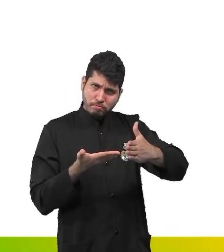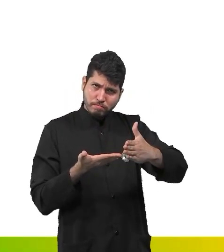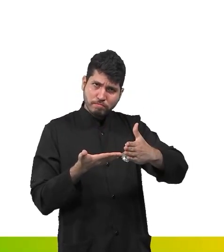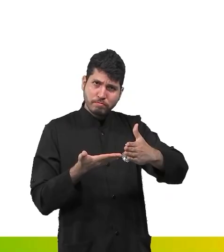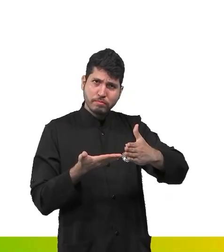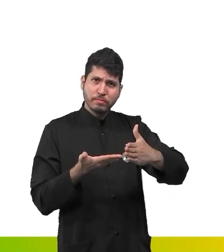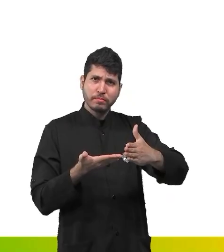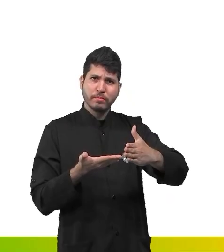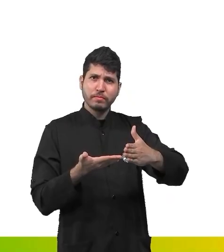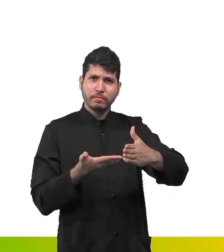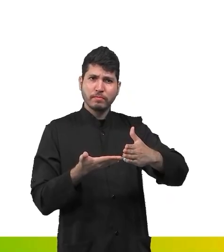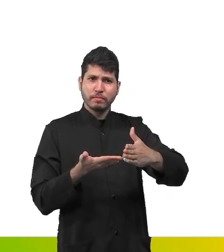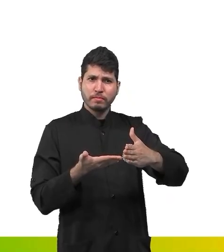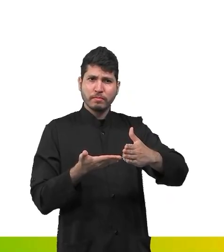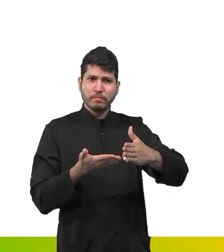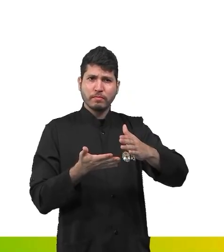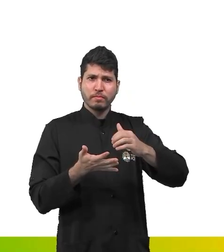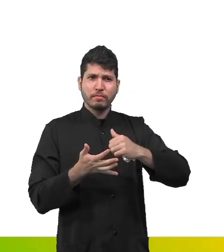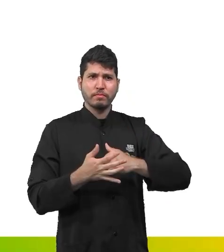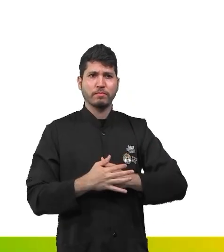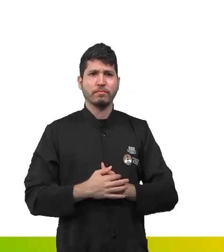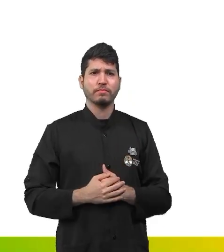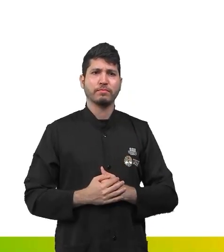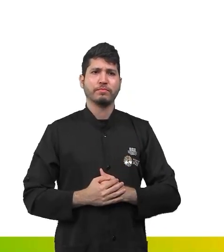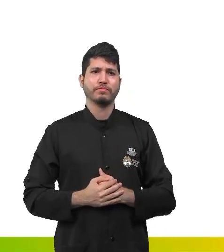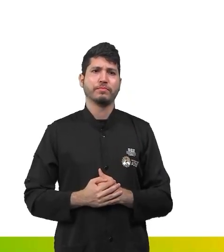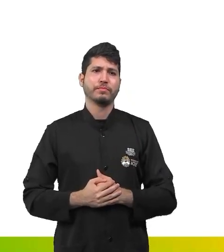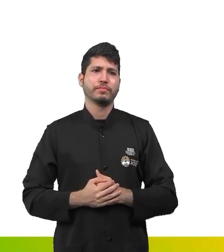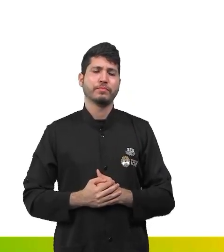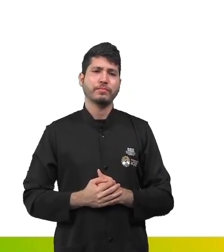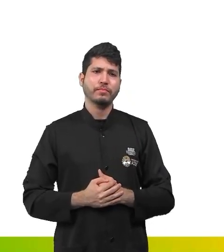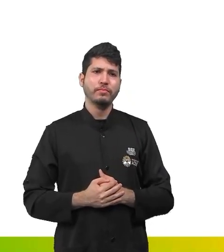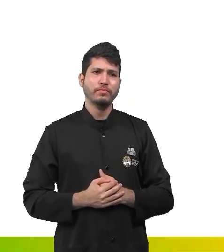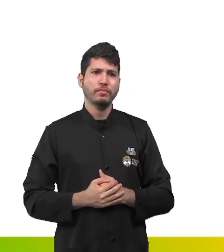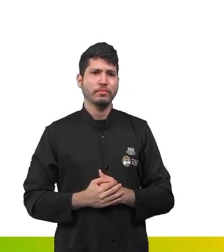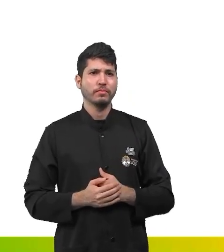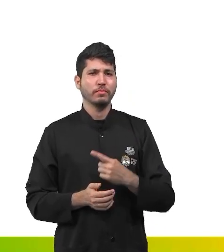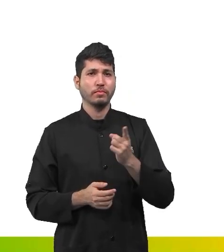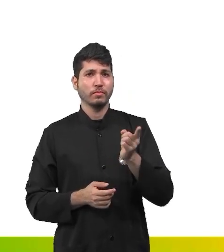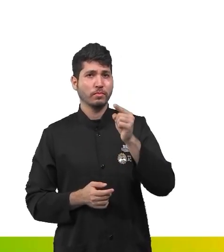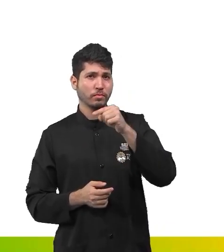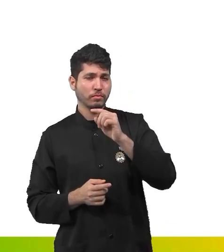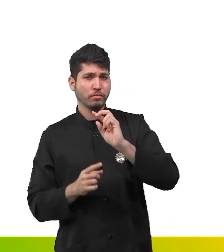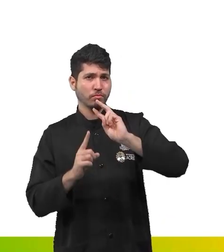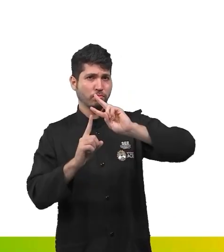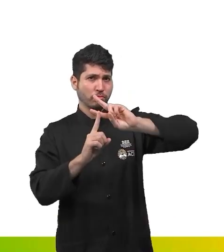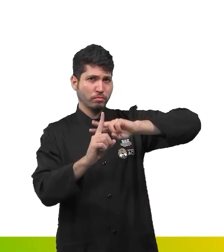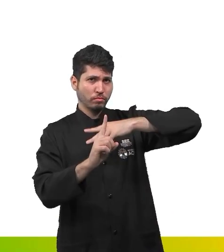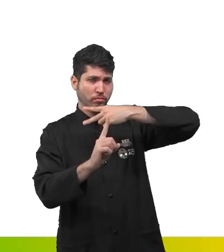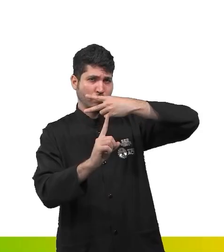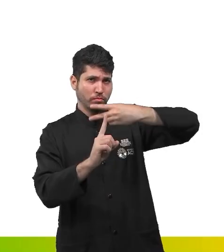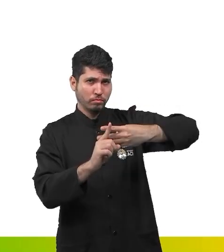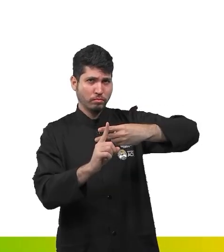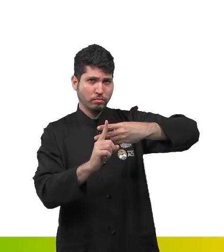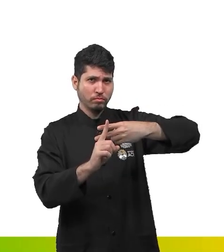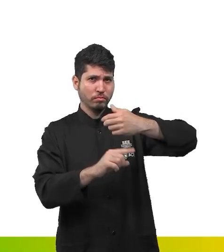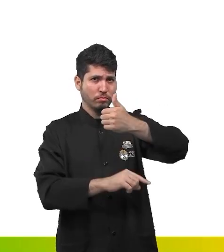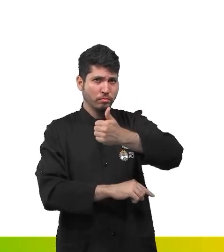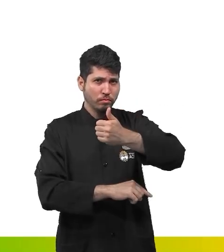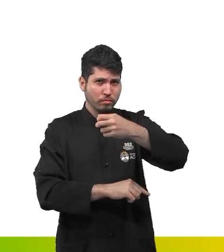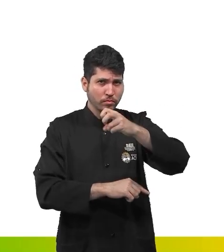Nesse caso, ficou aqui a metade. Metade. Aqui vai ser o dobro, ó. Vezes 2. 15 vezes